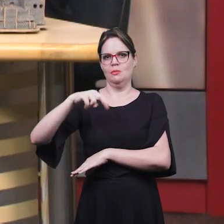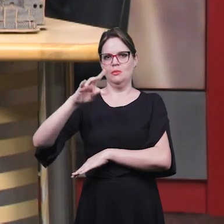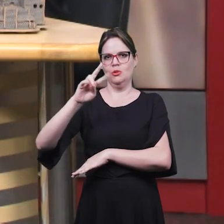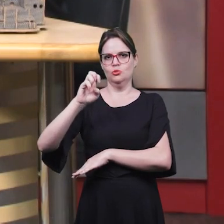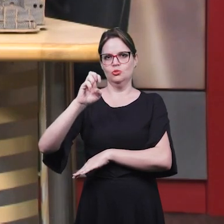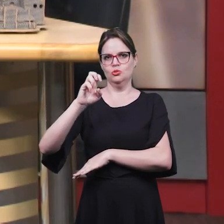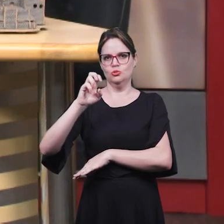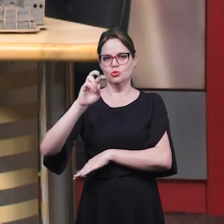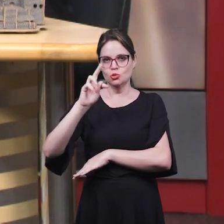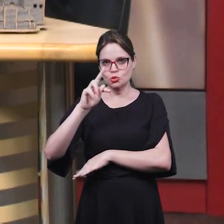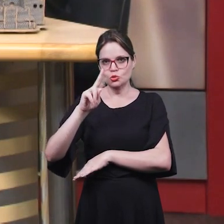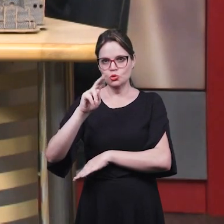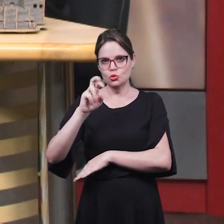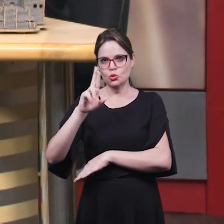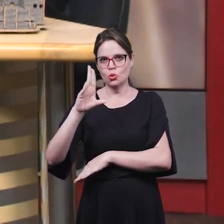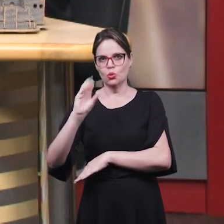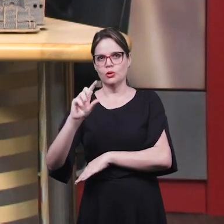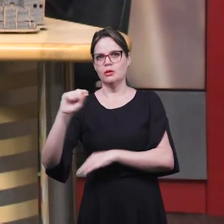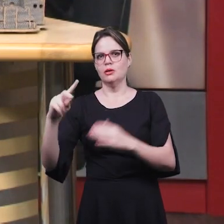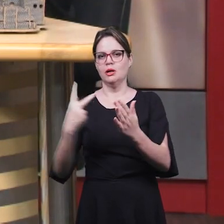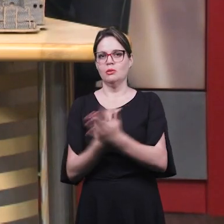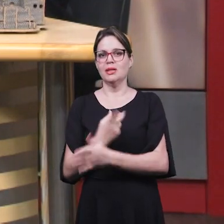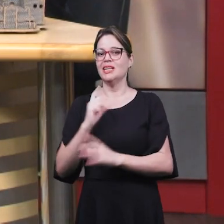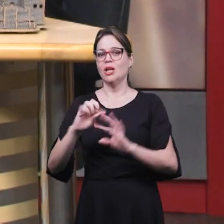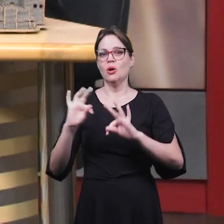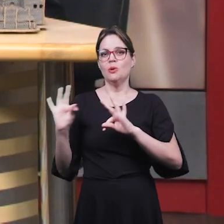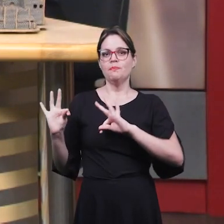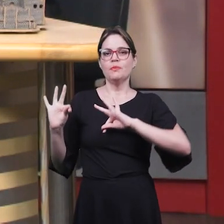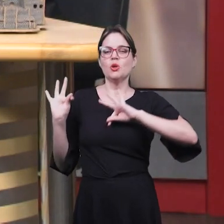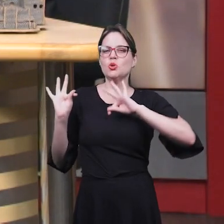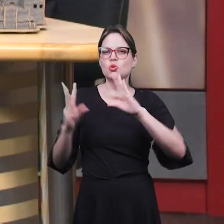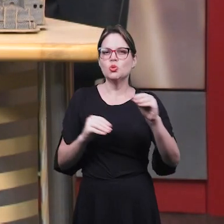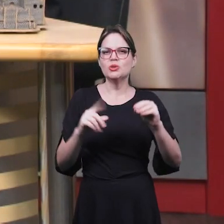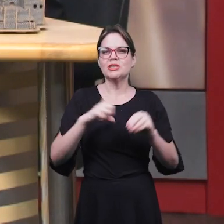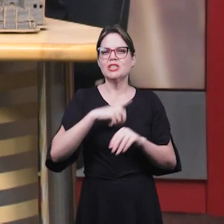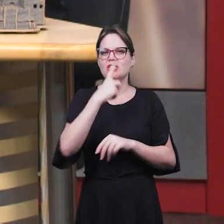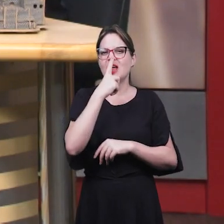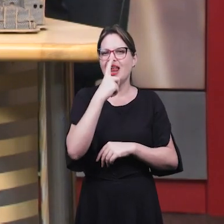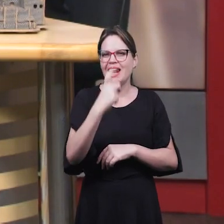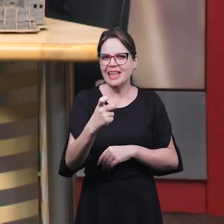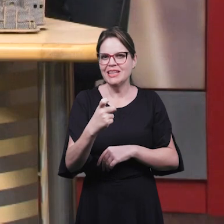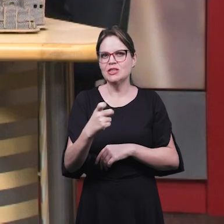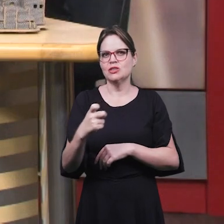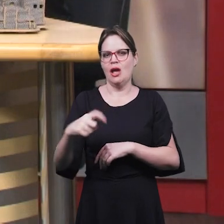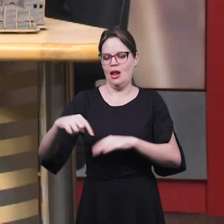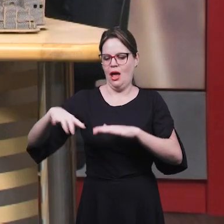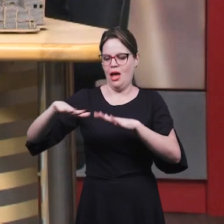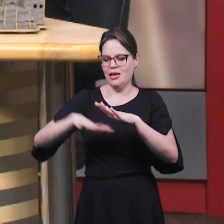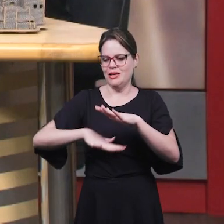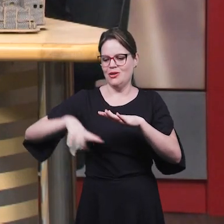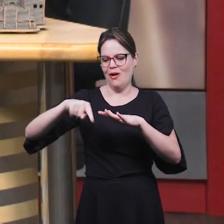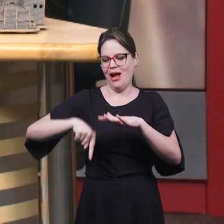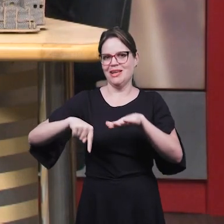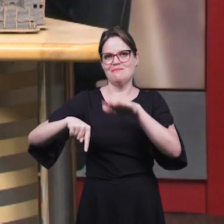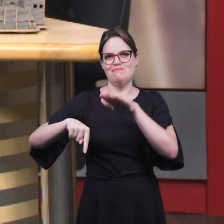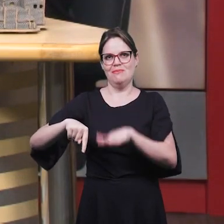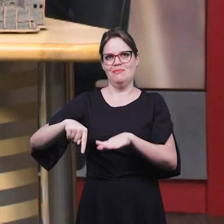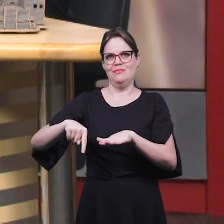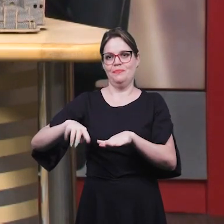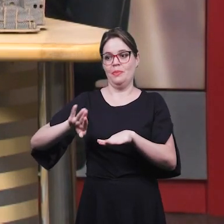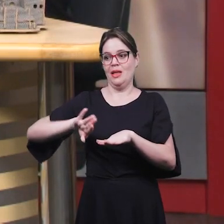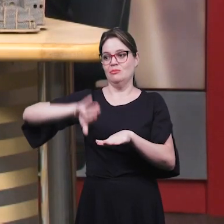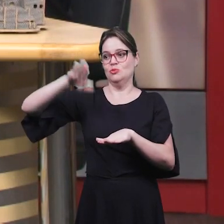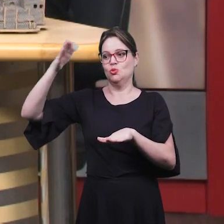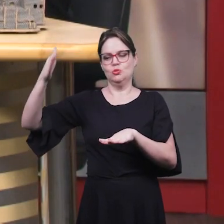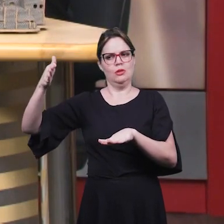episódio. Infelizmente, a parte de esgoto da cidade, a parte de lixo da cidade, eles colocavam para essa região aqui. Só que